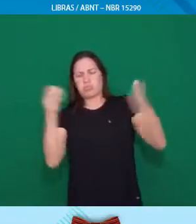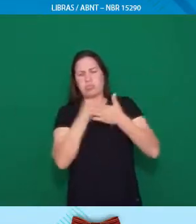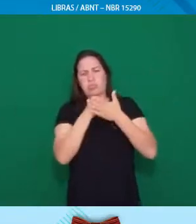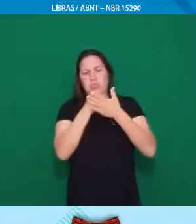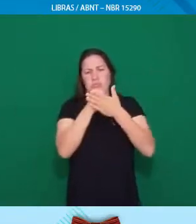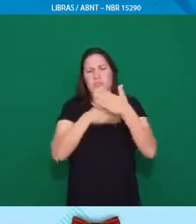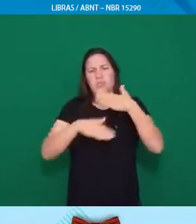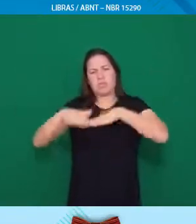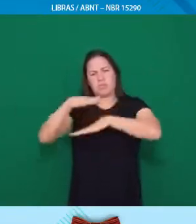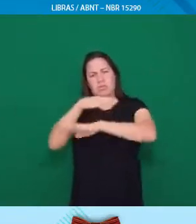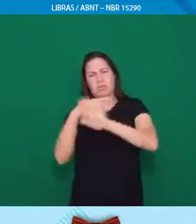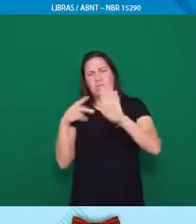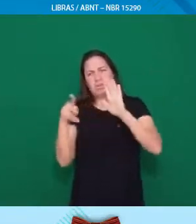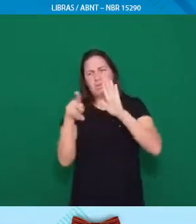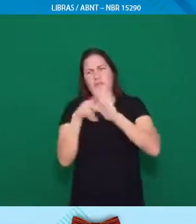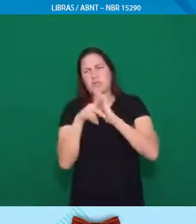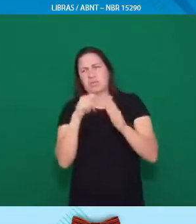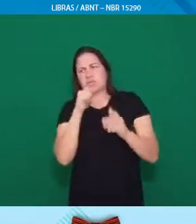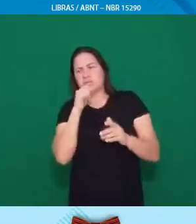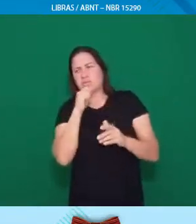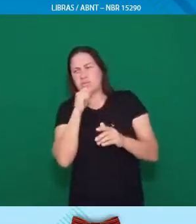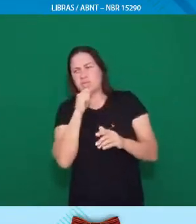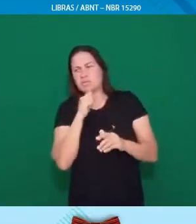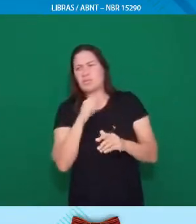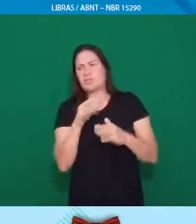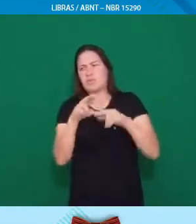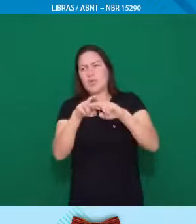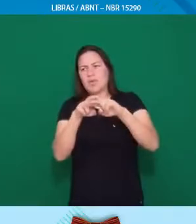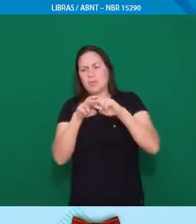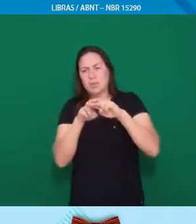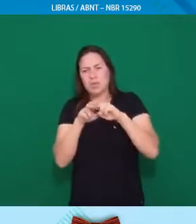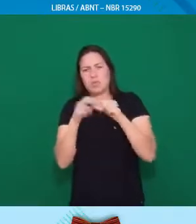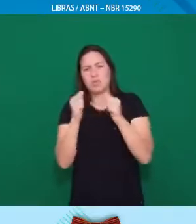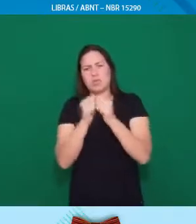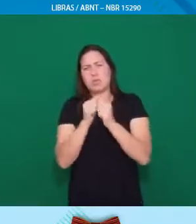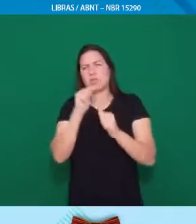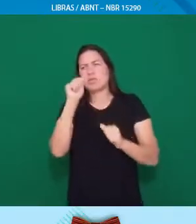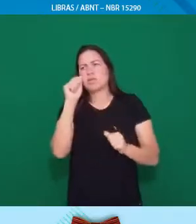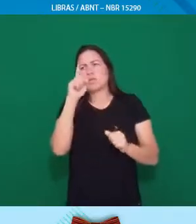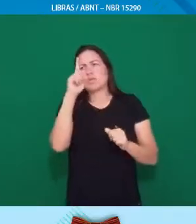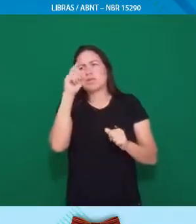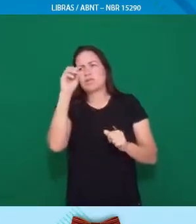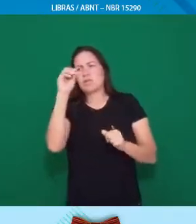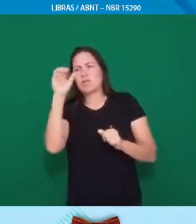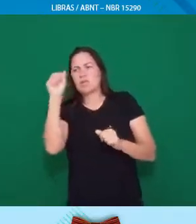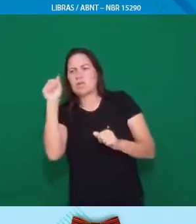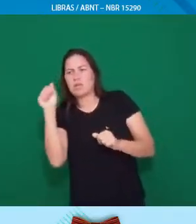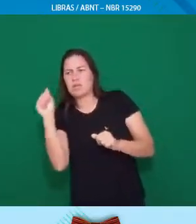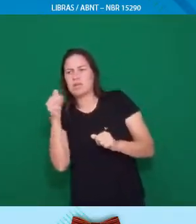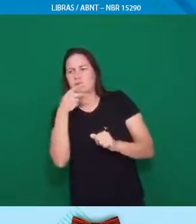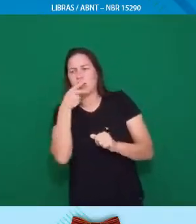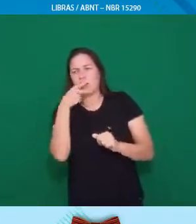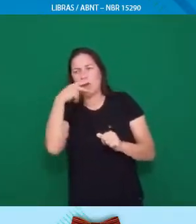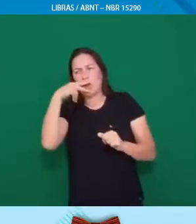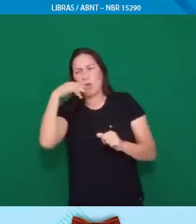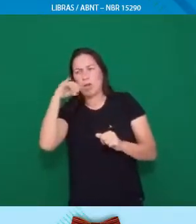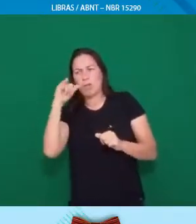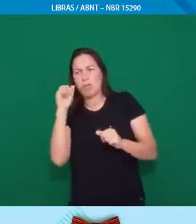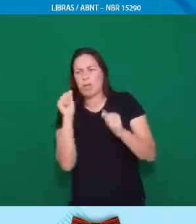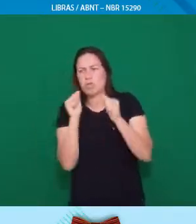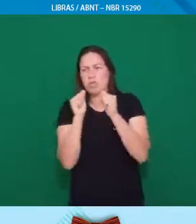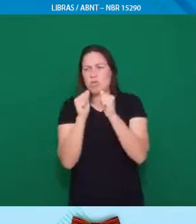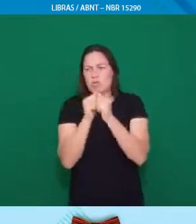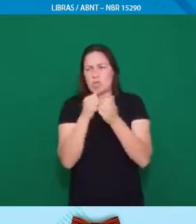a a unidade que nós temos até hoje lá por isso que eu Adão veio lá da fazendo adora funcionário do meu pai na fazenda